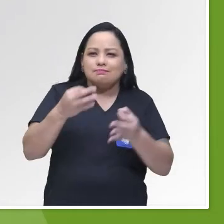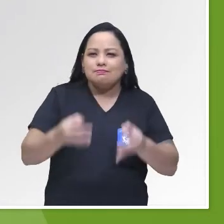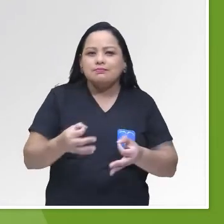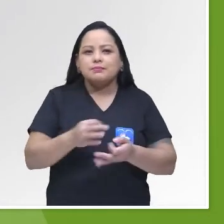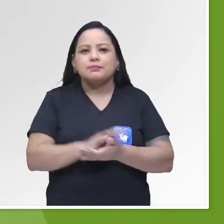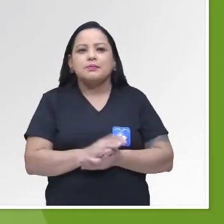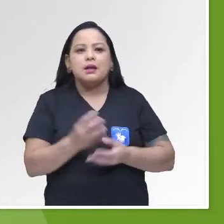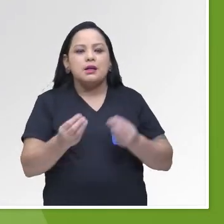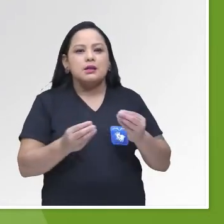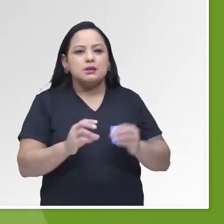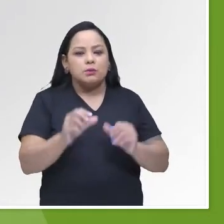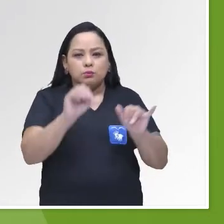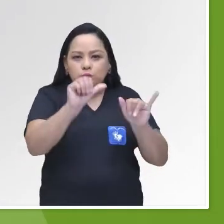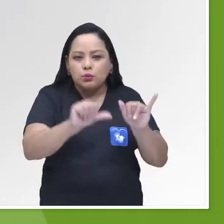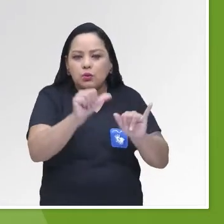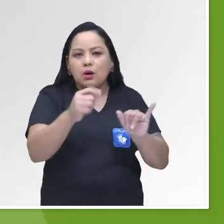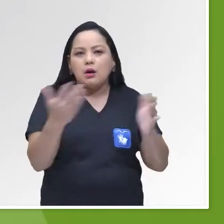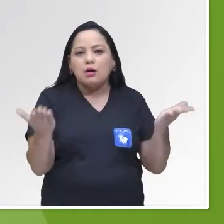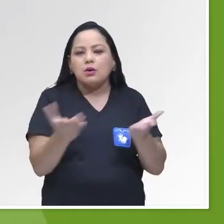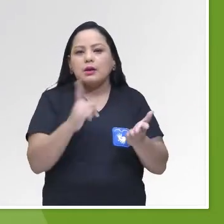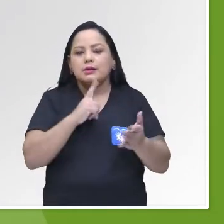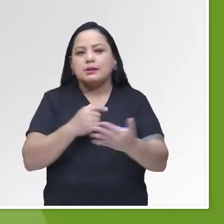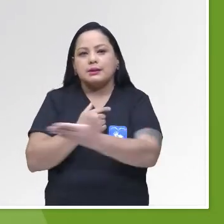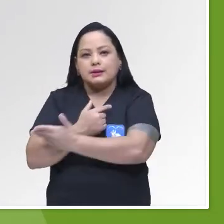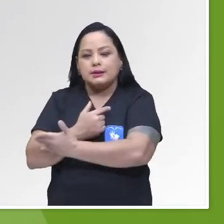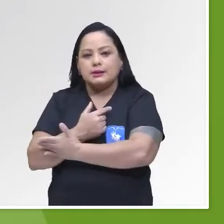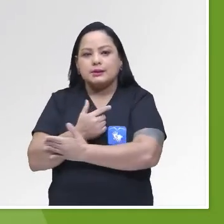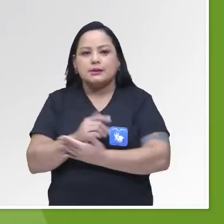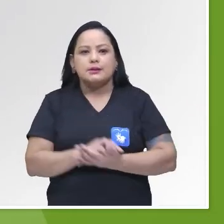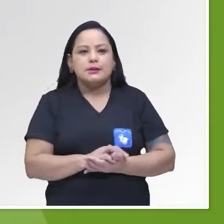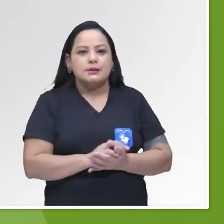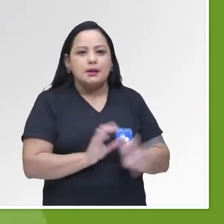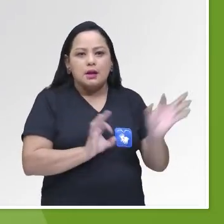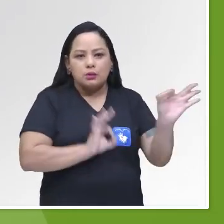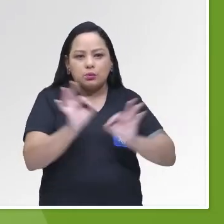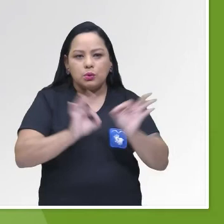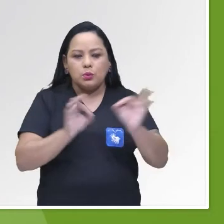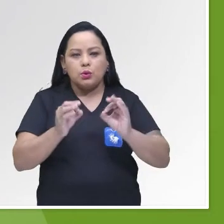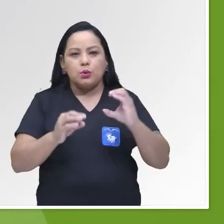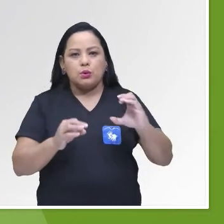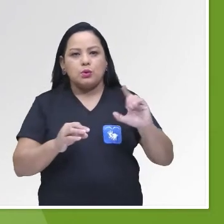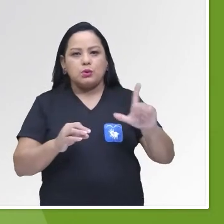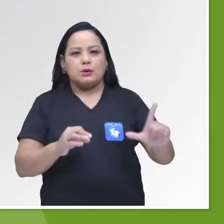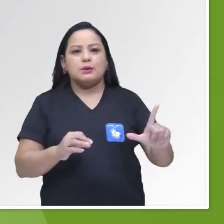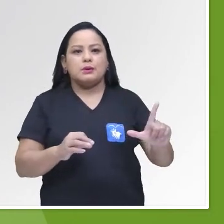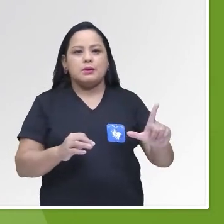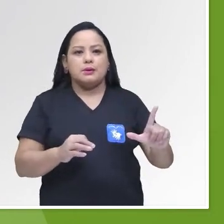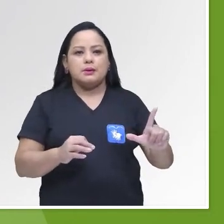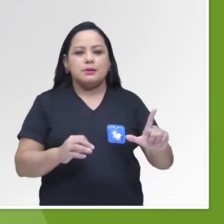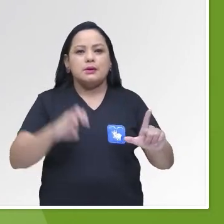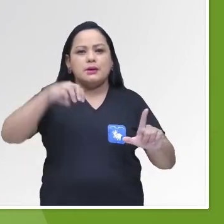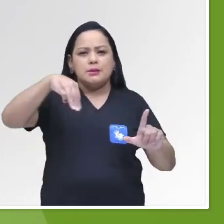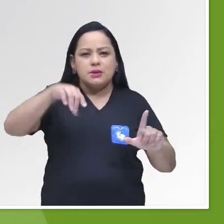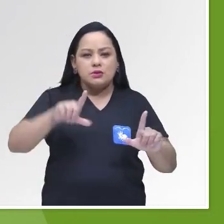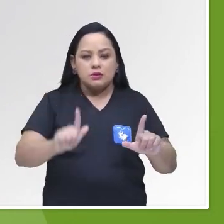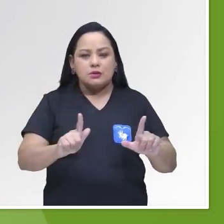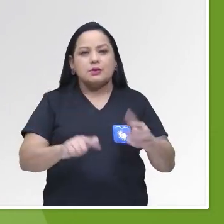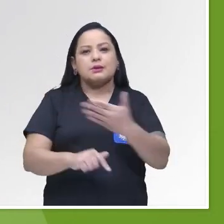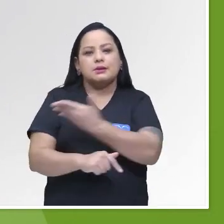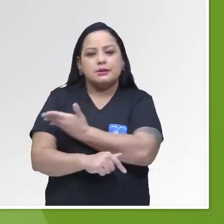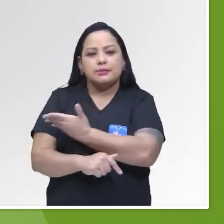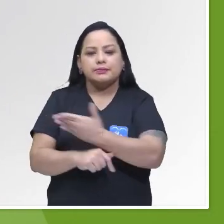essa reação química de formação do cloreto de magnésio, tá